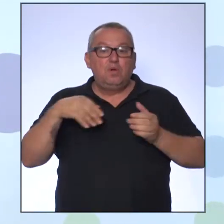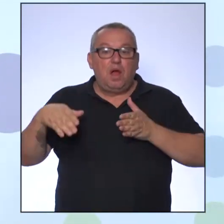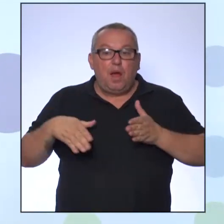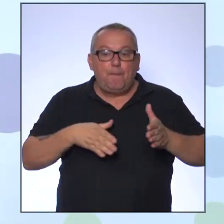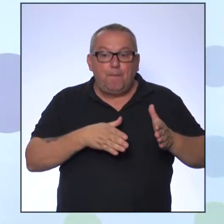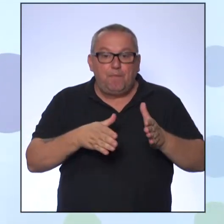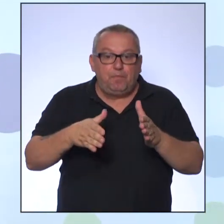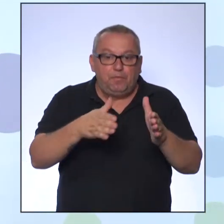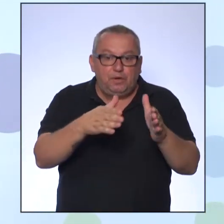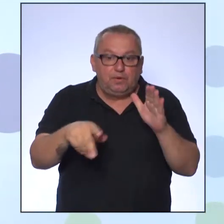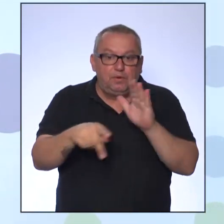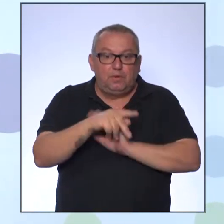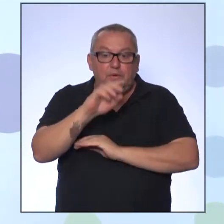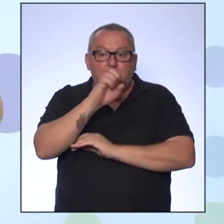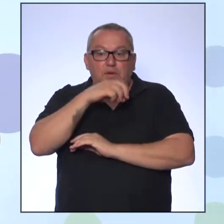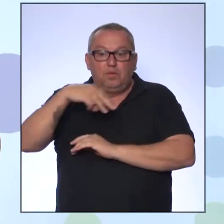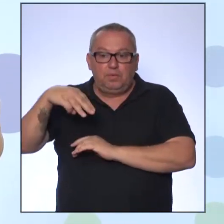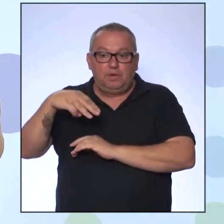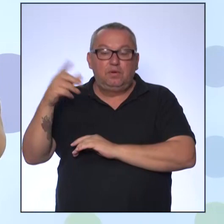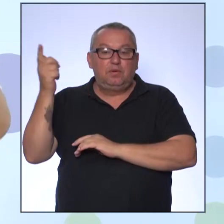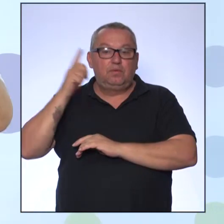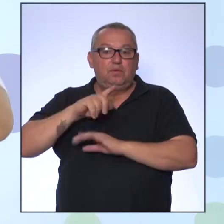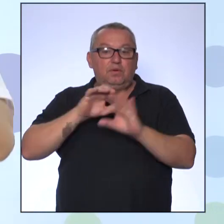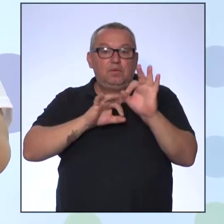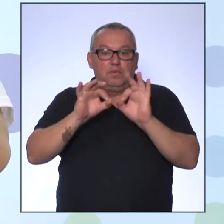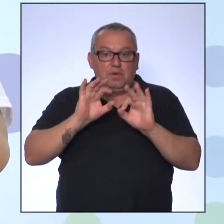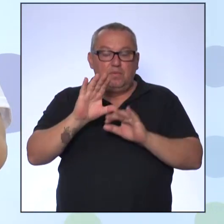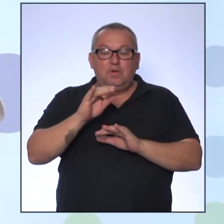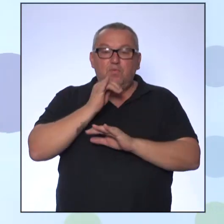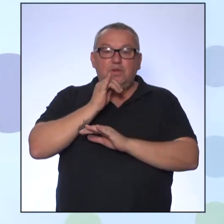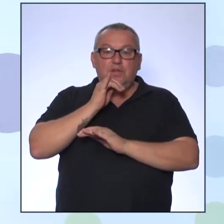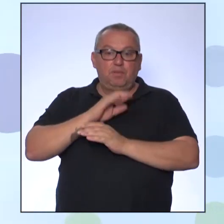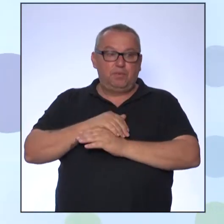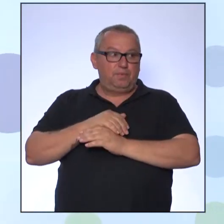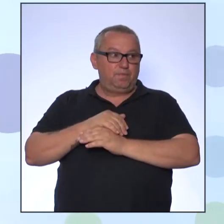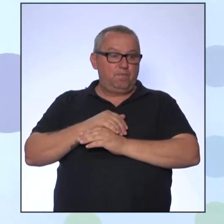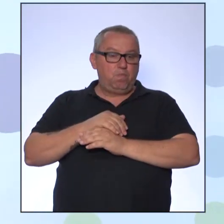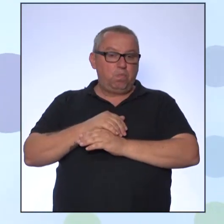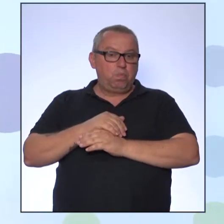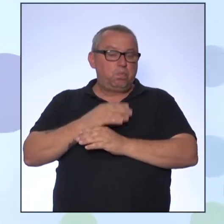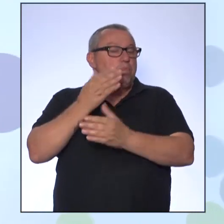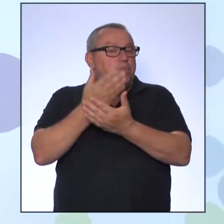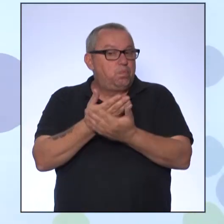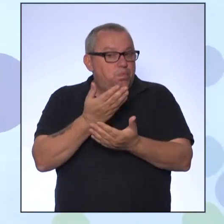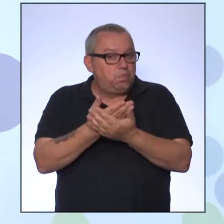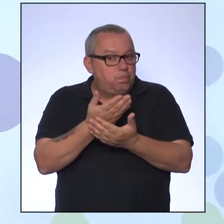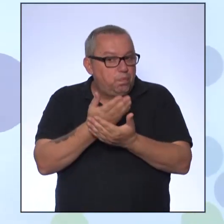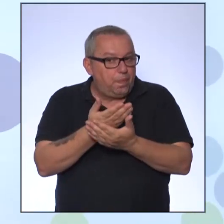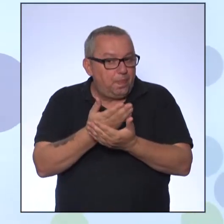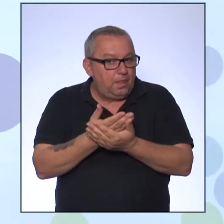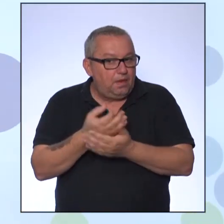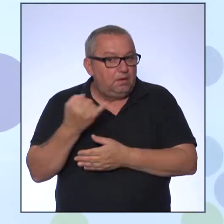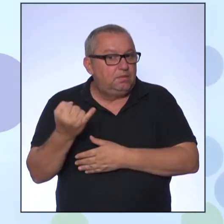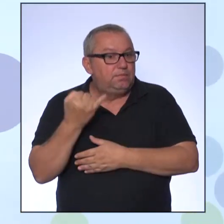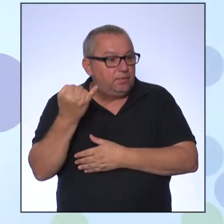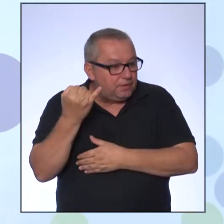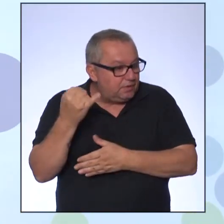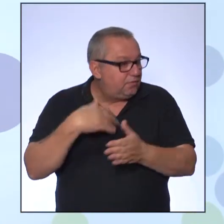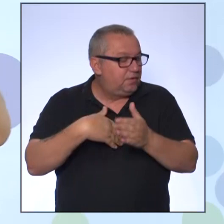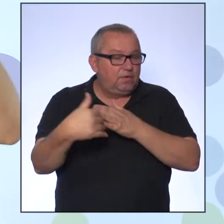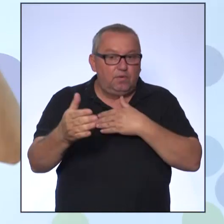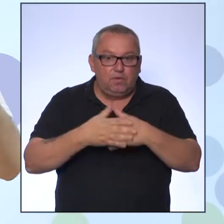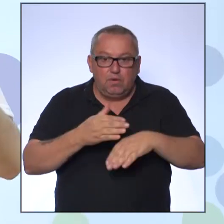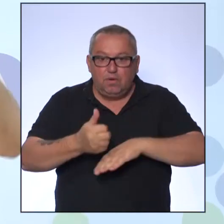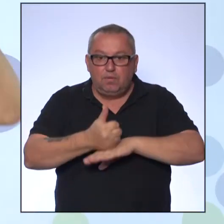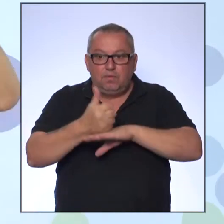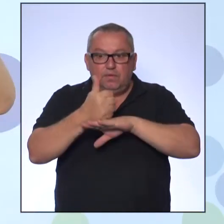trajetória no decorrer do ensino médio para se preparar para isso. Por exemplo, estudar. Isso é fundamental. Qualquer profissão que